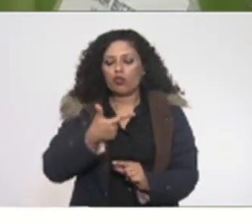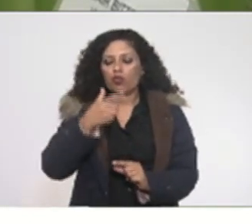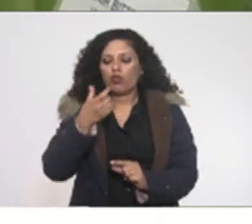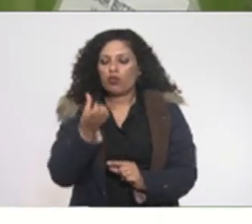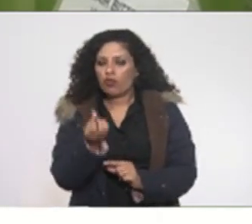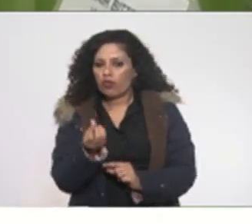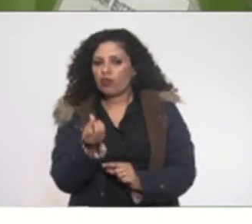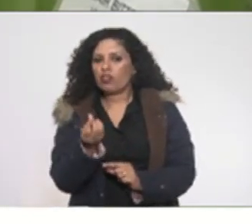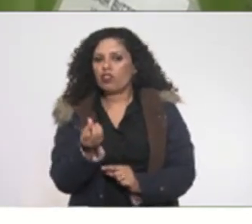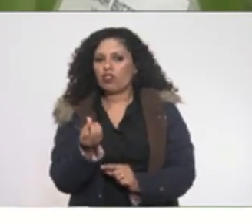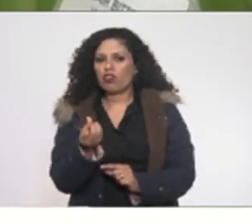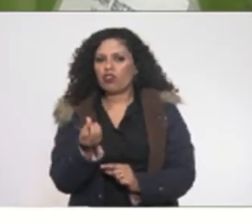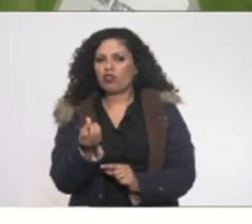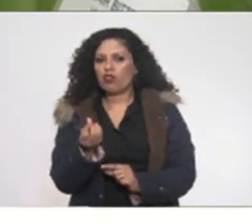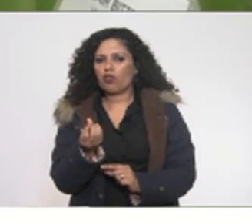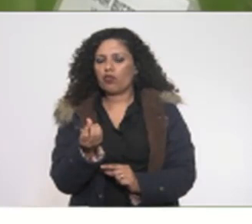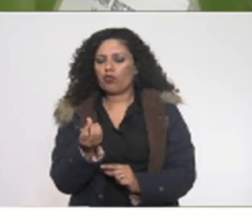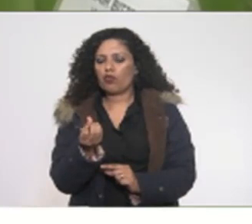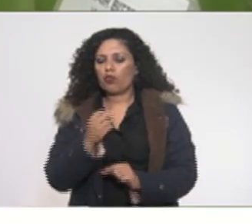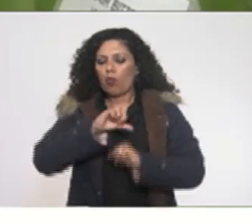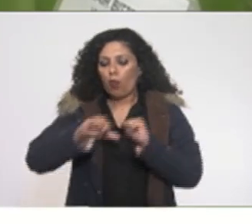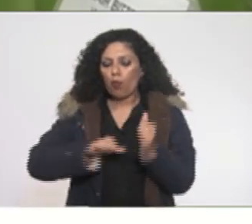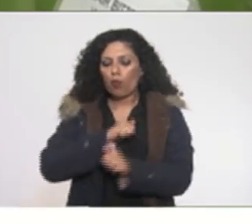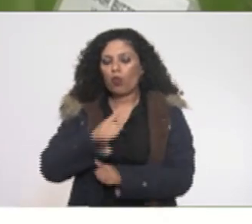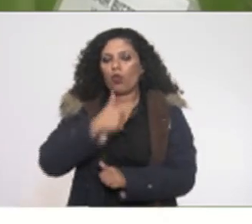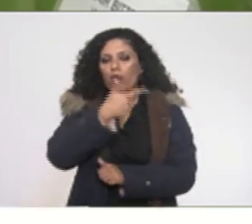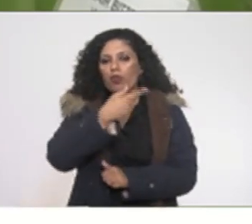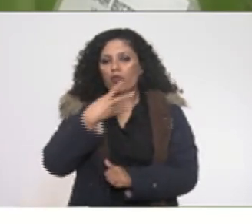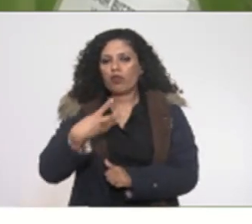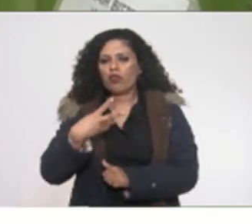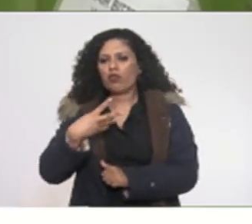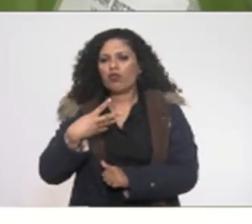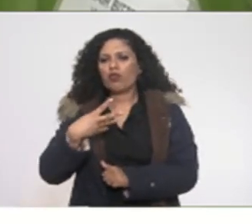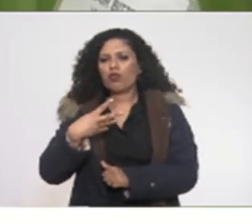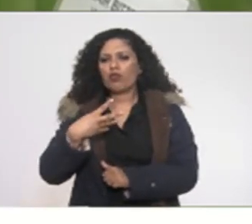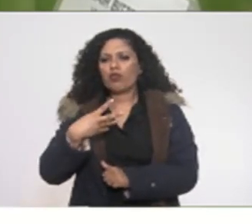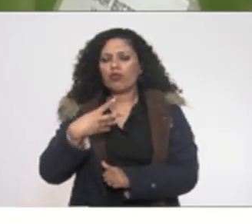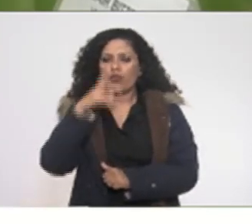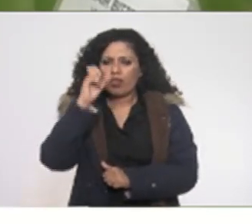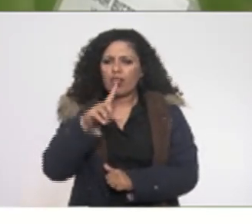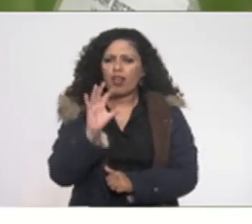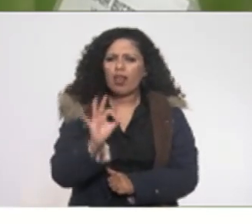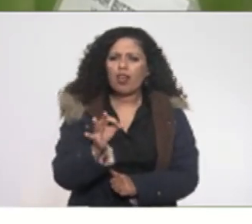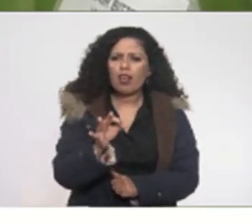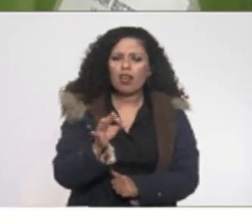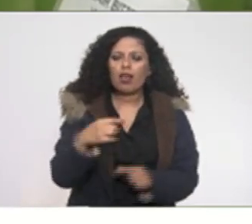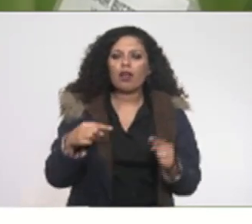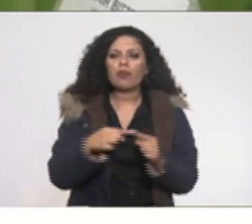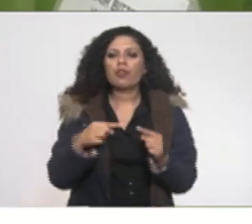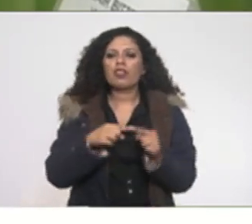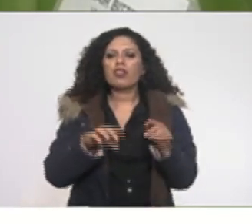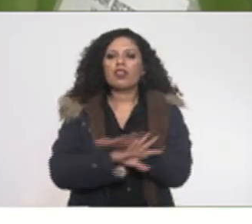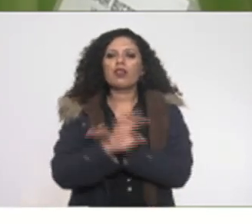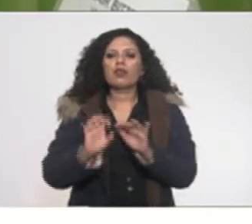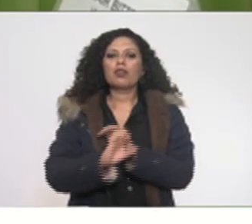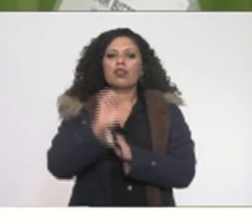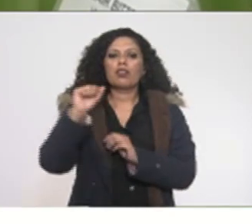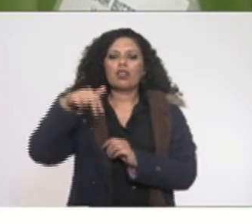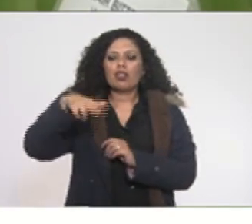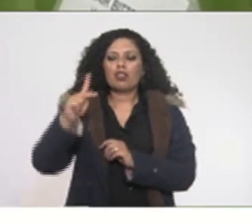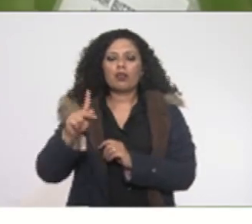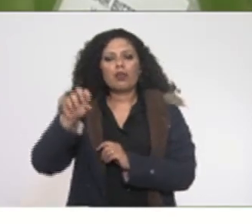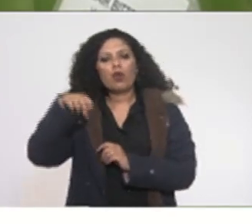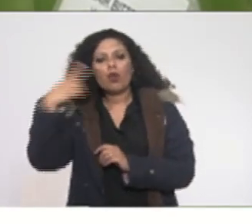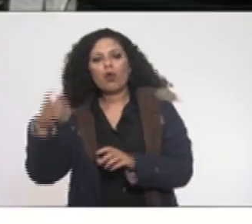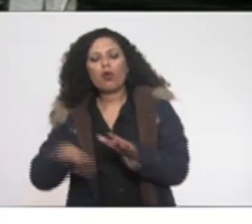26 para 24. Isso foi através de vocês, da ANP, ou quem regulou isso foi a Petrobras?